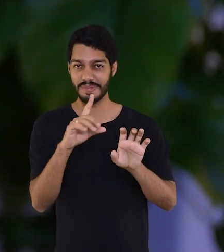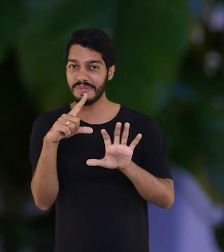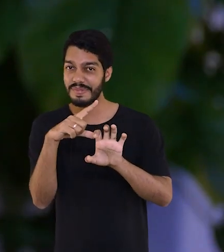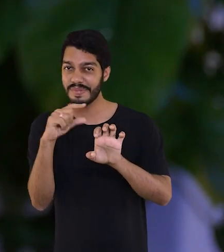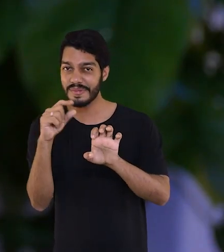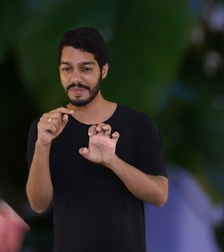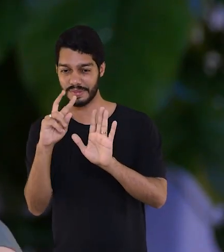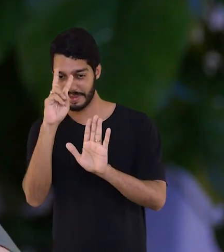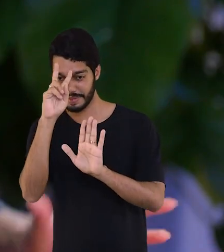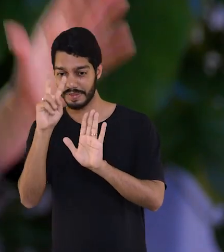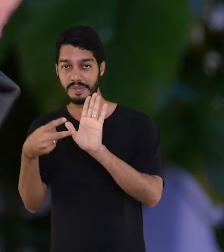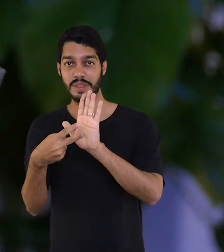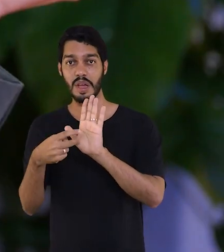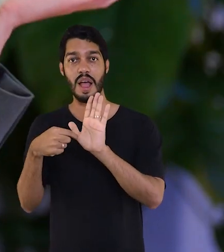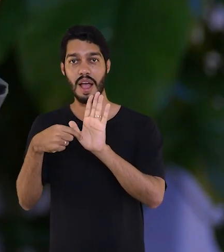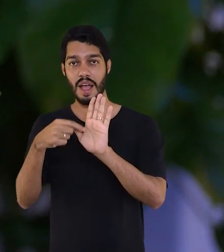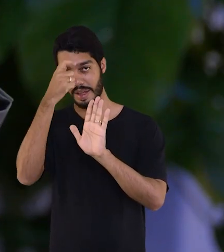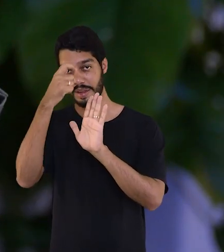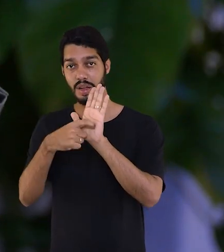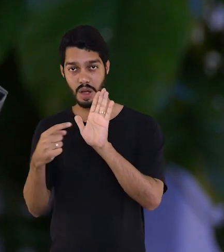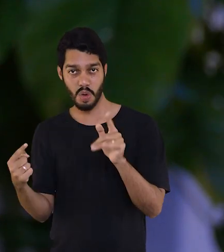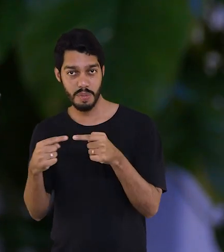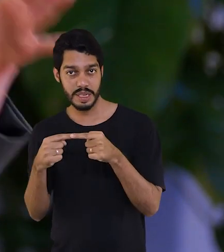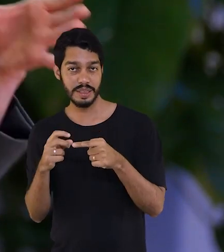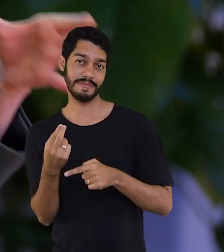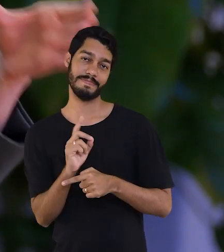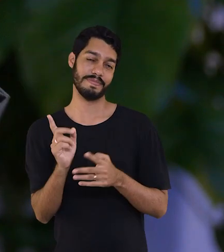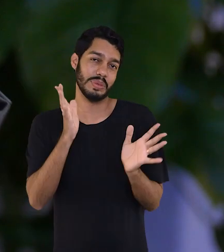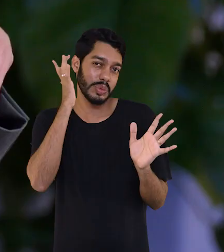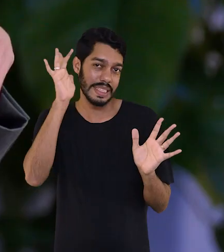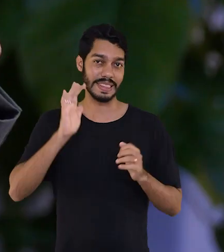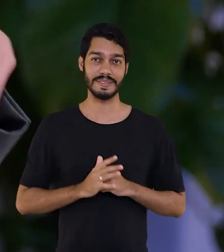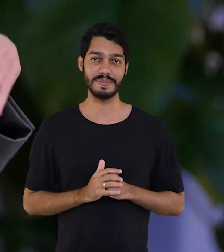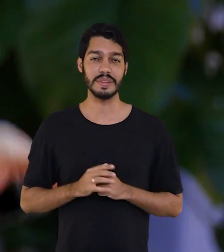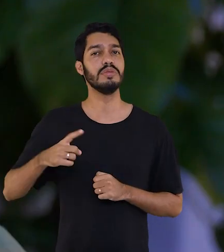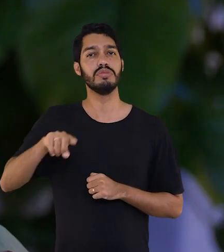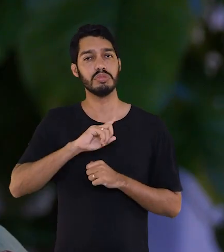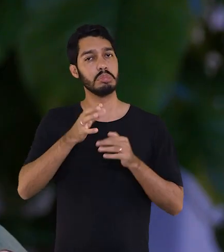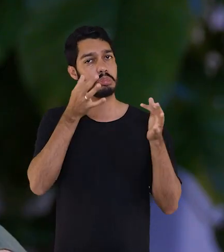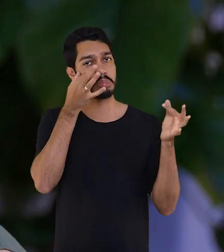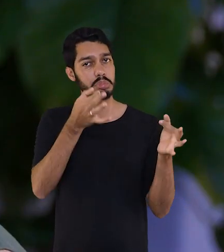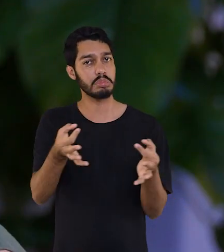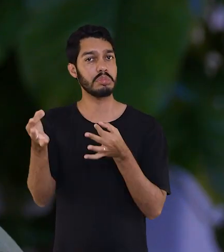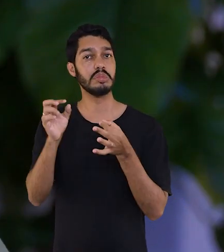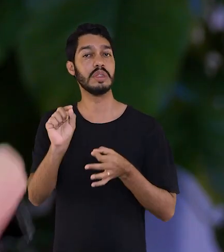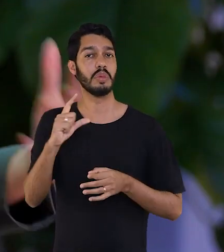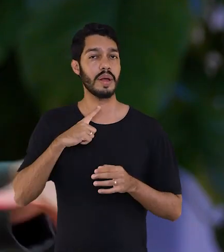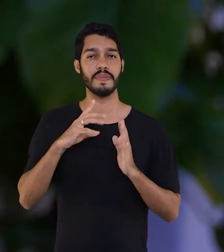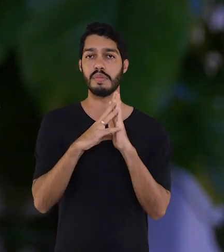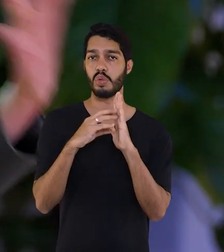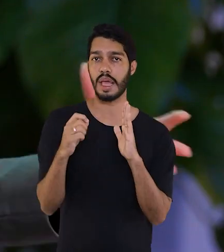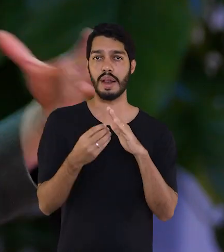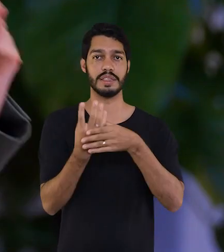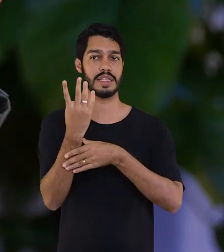de IA. O que a gente vê muito com os empreendedores, então eles criando as próprias soluções nesse sentido, é utilizar justamente modelos